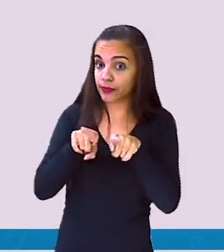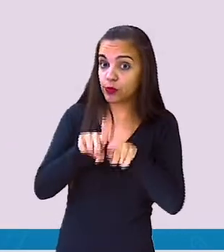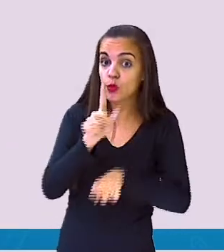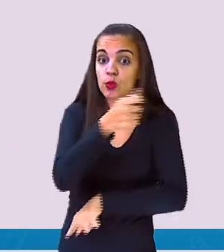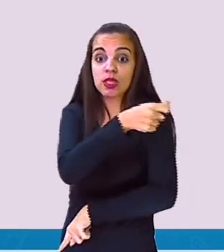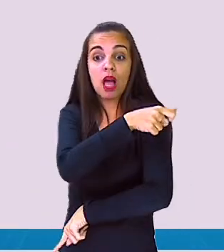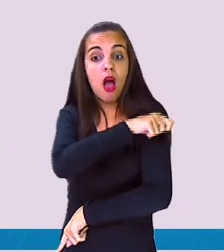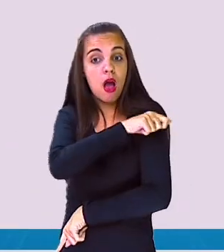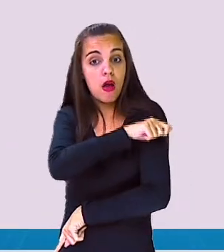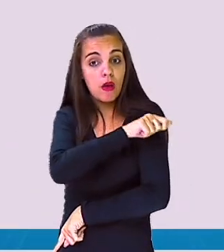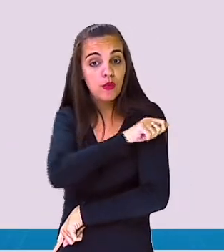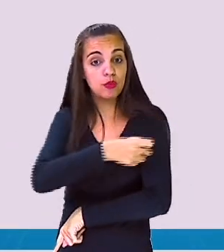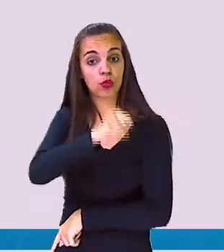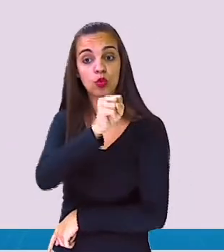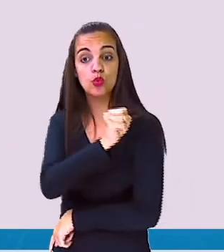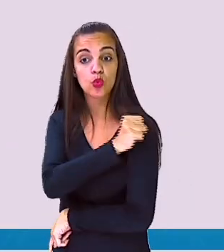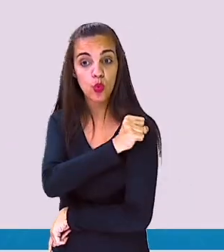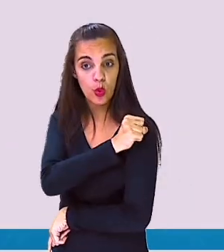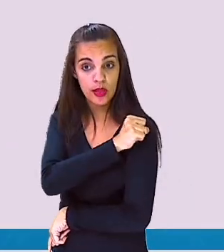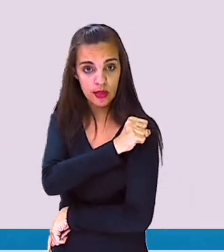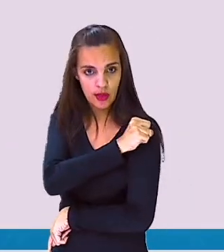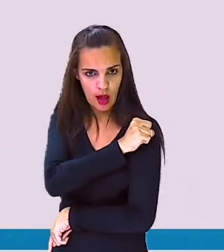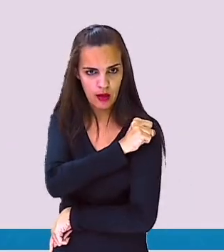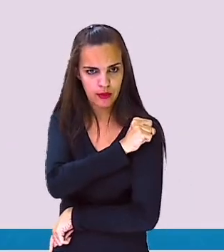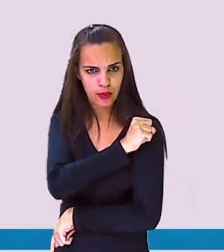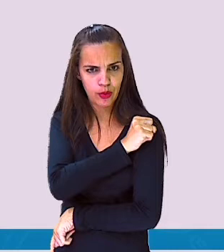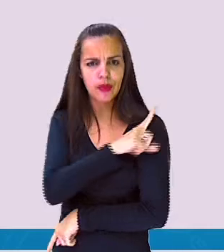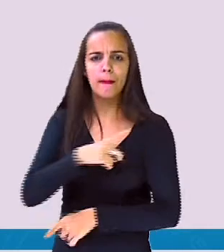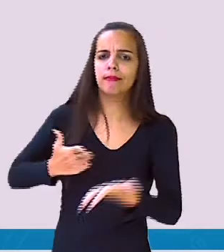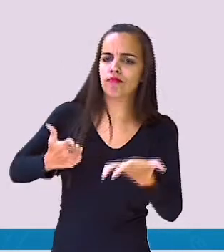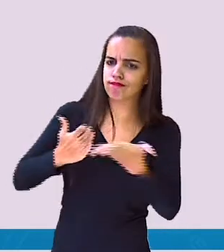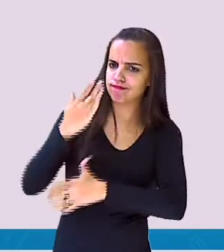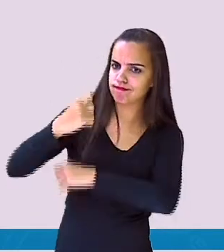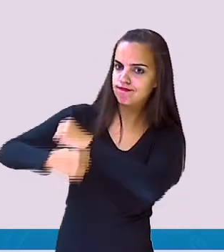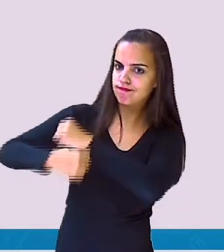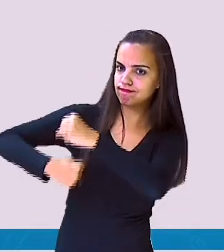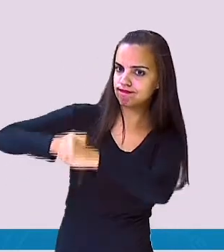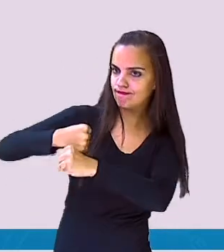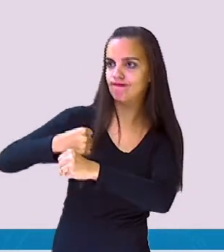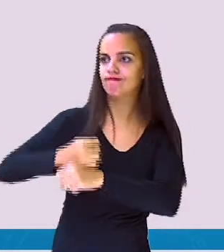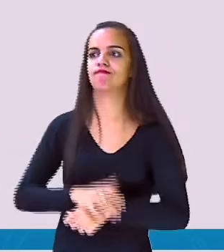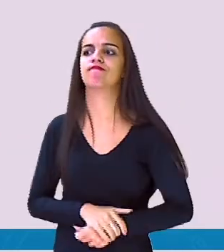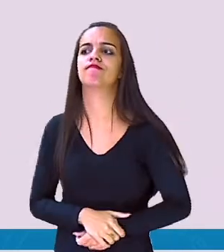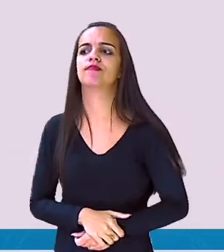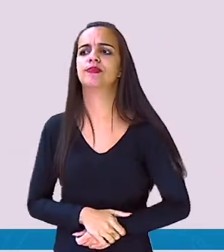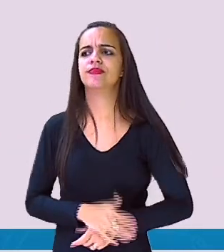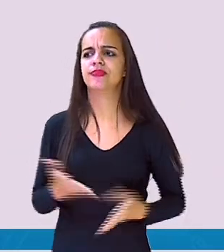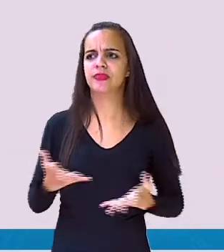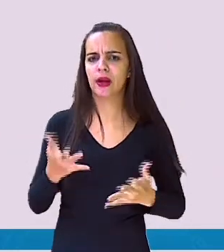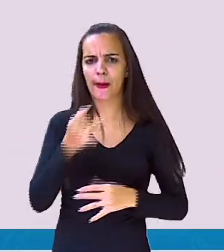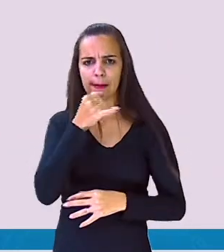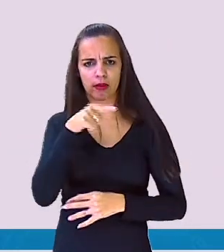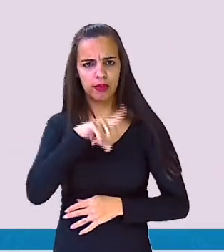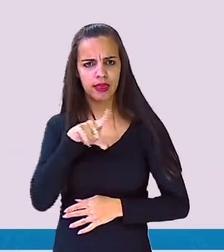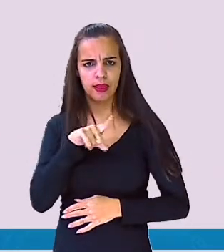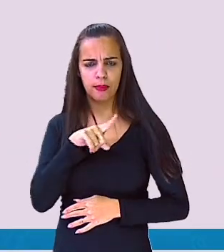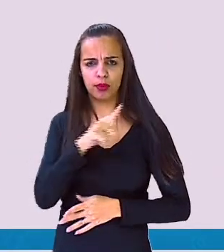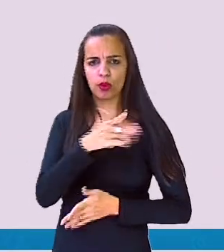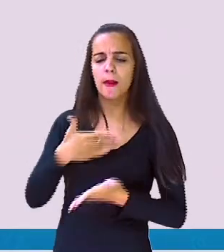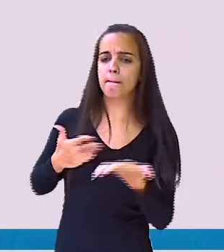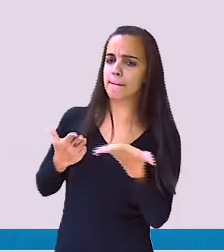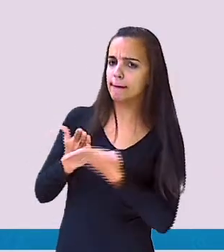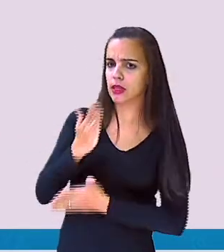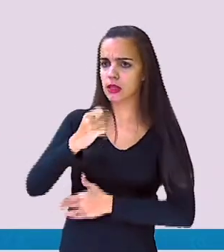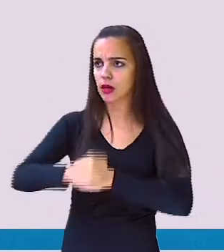Nosso verbo está aqui e o nosso sujeito é esse monte de palavra que vocês estão vendo aí. Agora, desse monte de